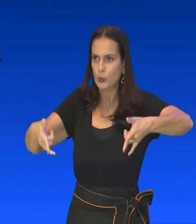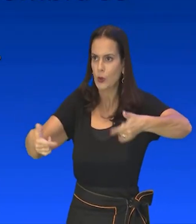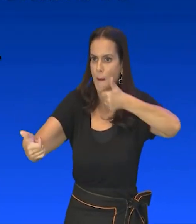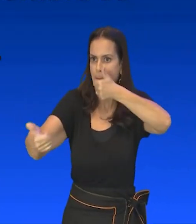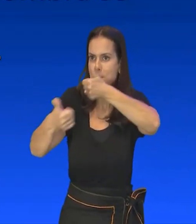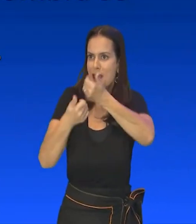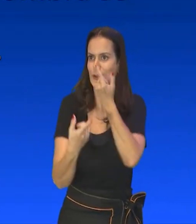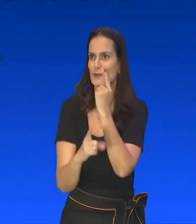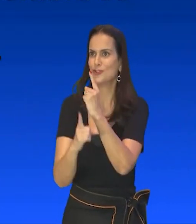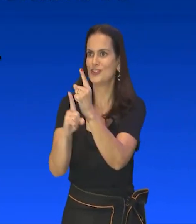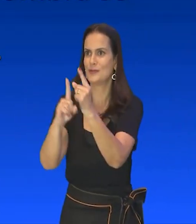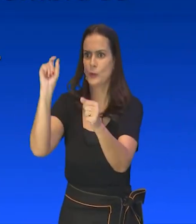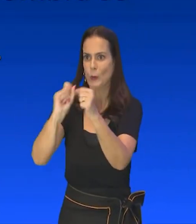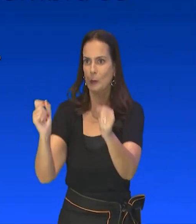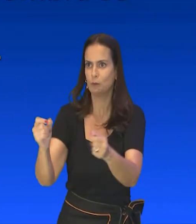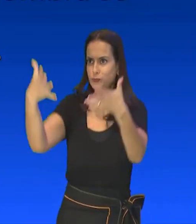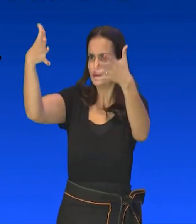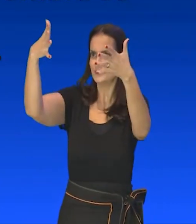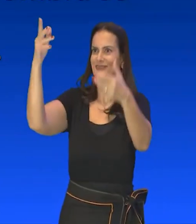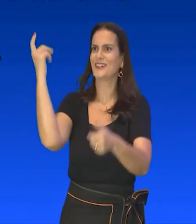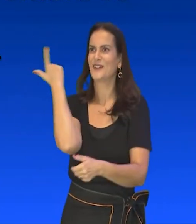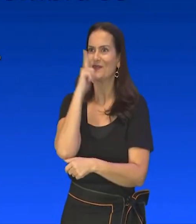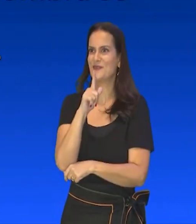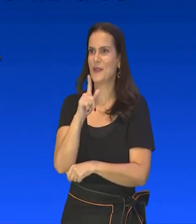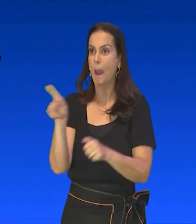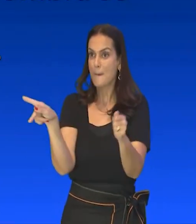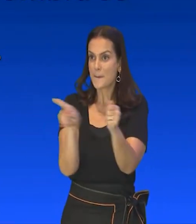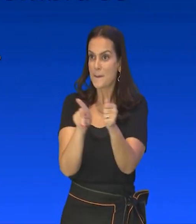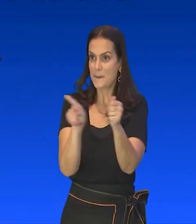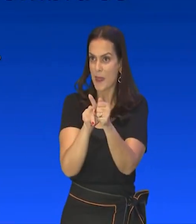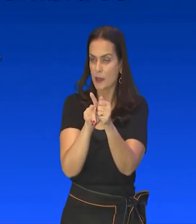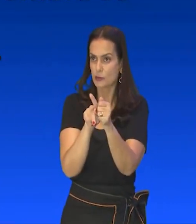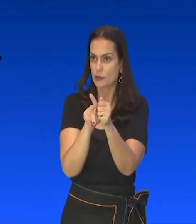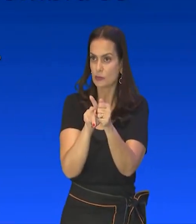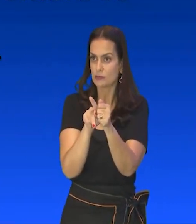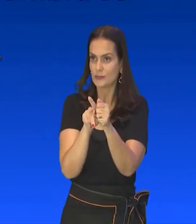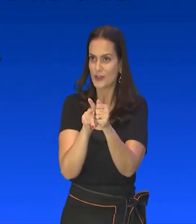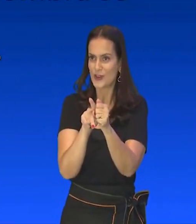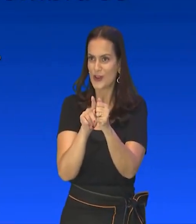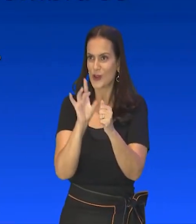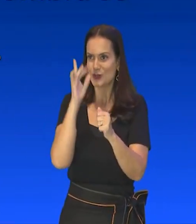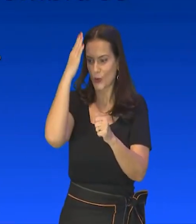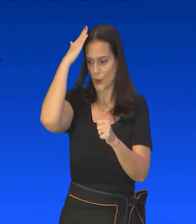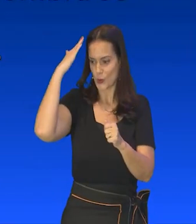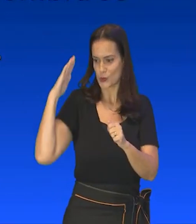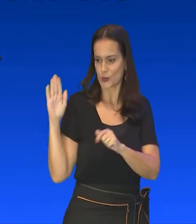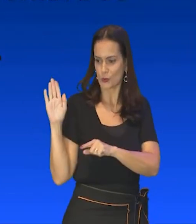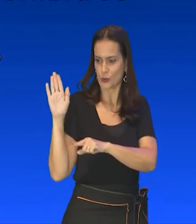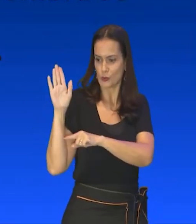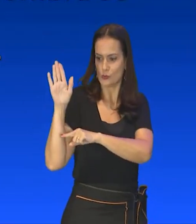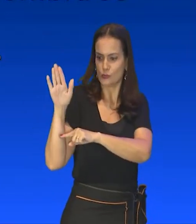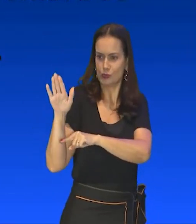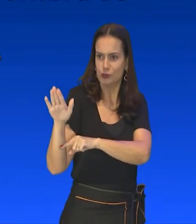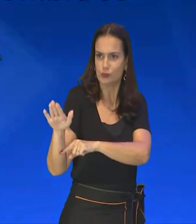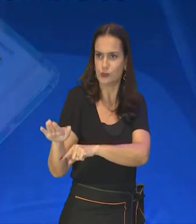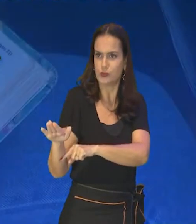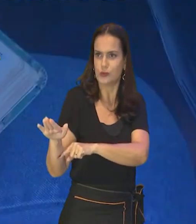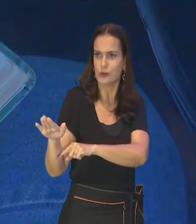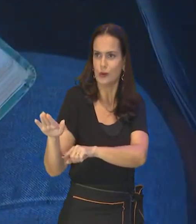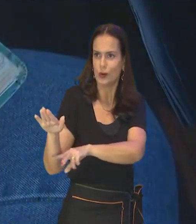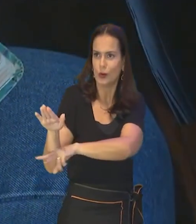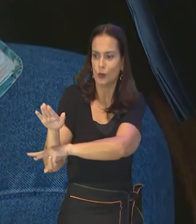macas, para que, ao passar Pedro, ao menos a sua sombra se projetasse em algum